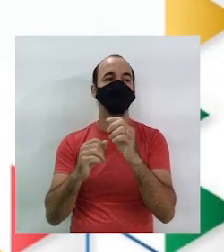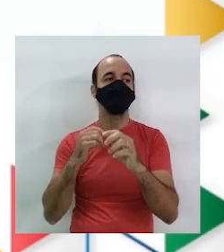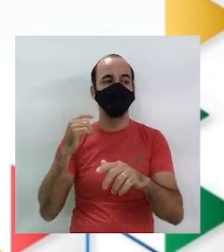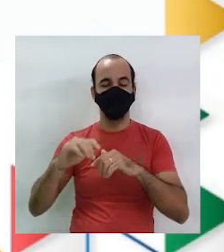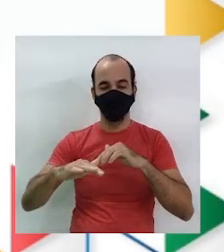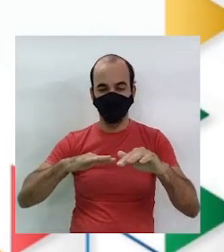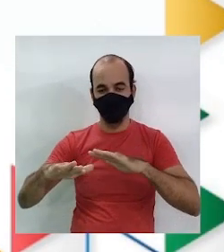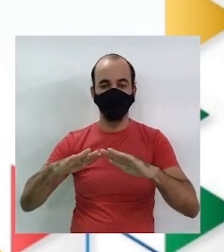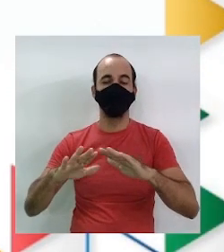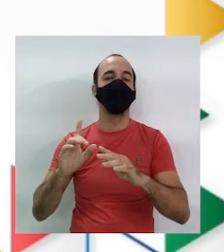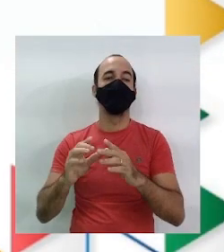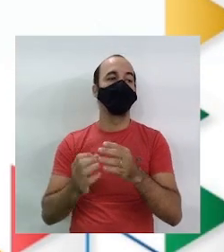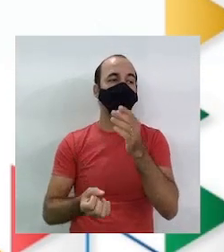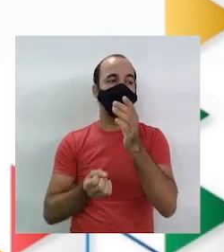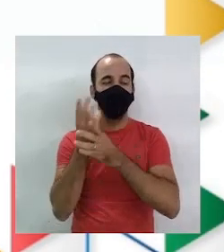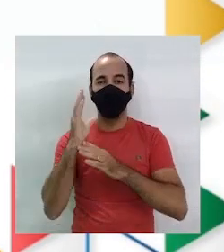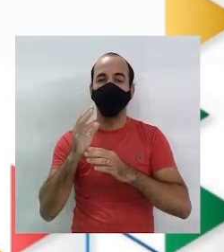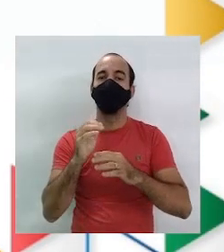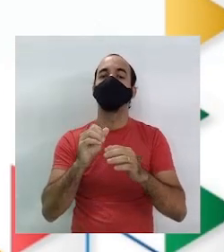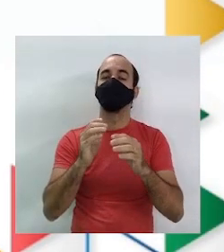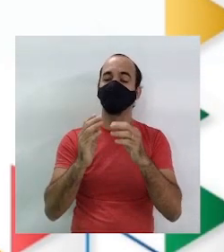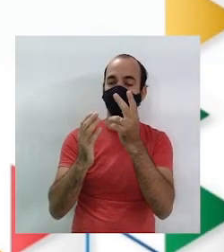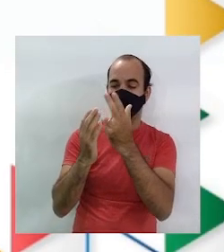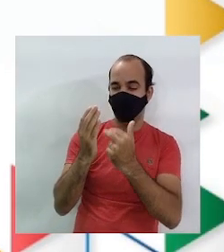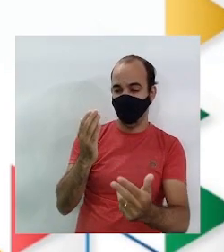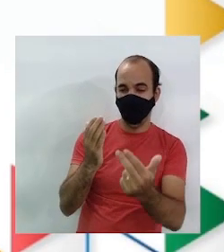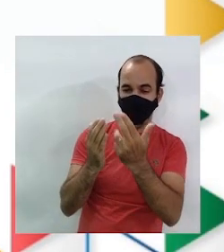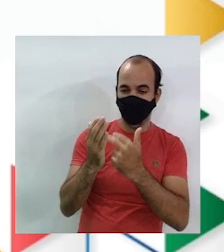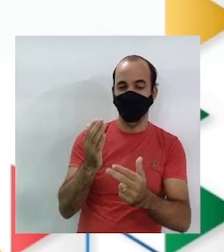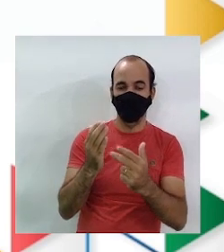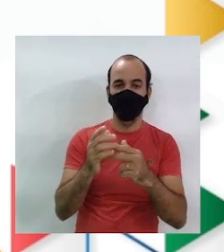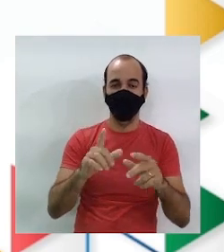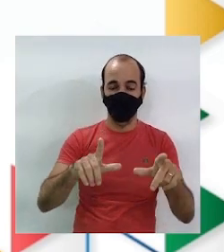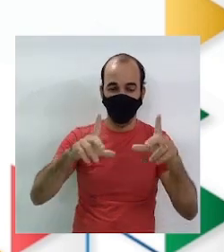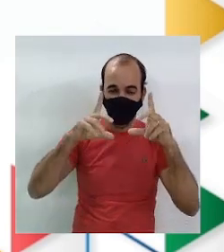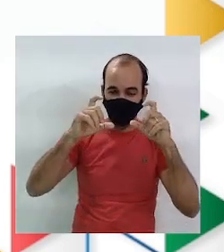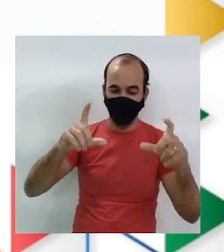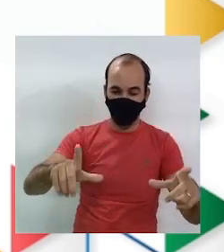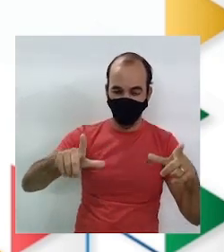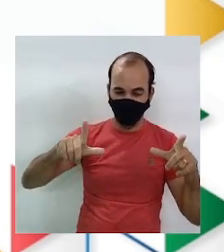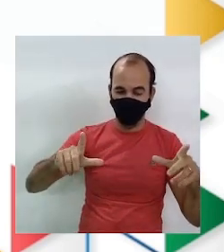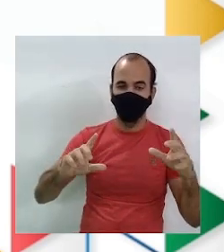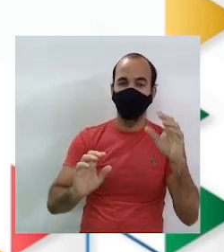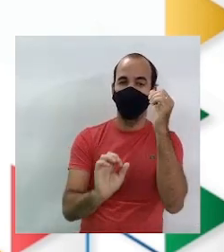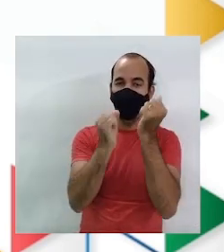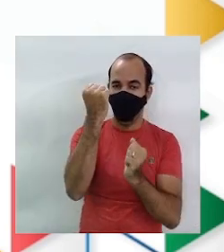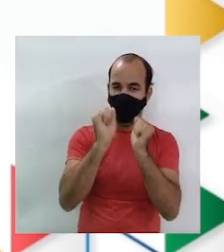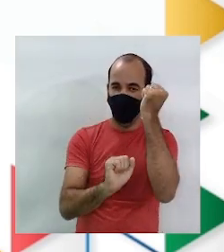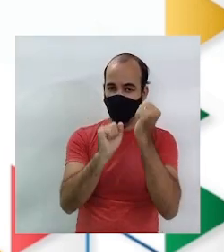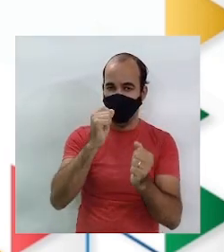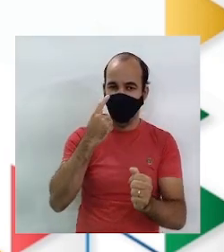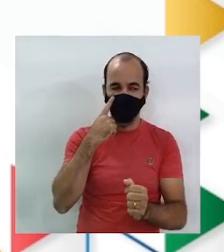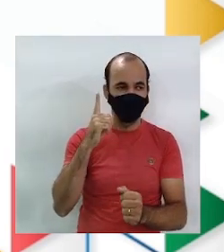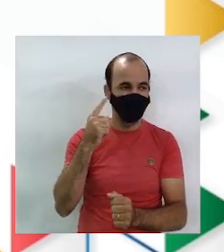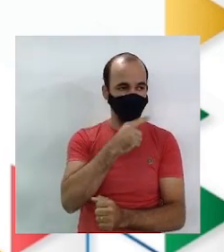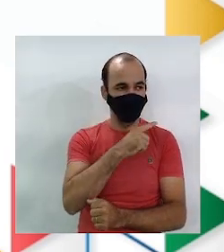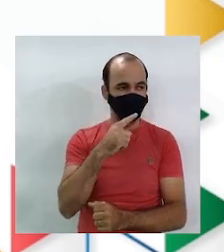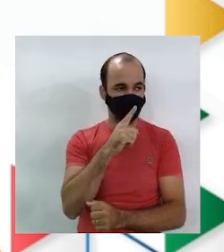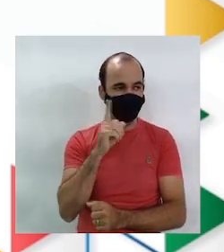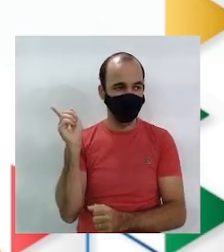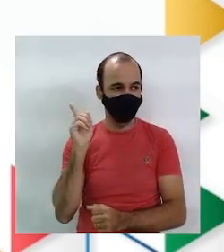tem na tela a gente tem uma fotografia da oficina de cerâmica vista por cima.